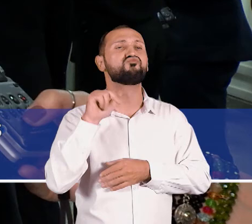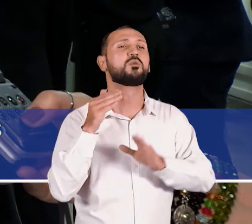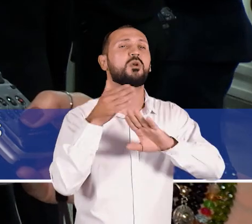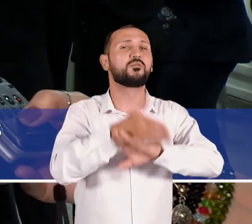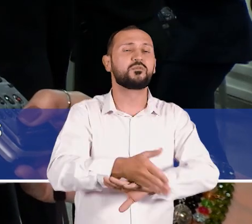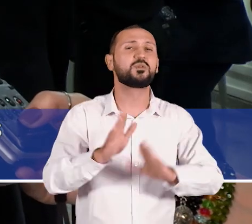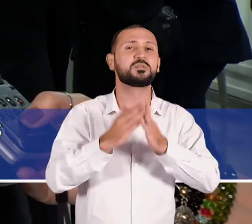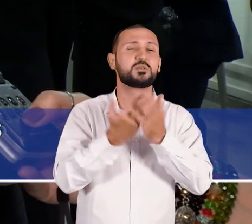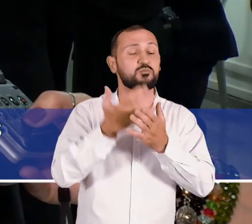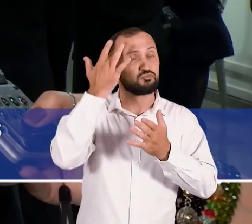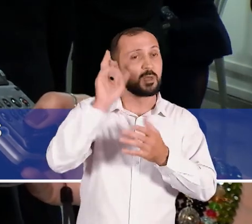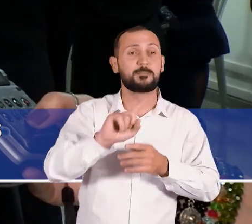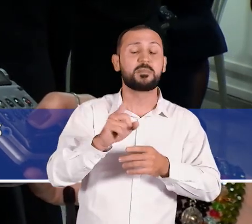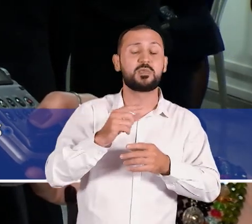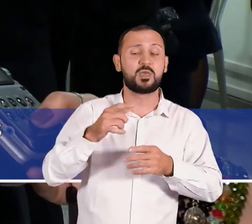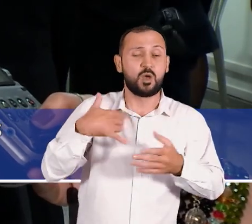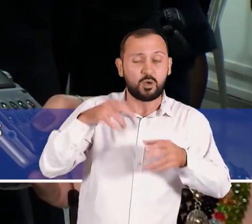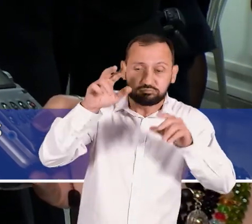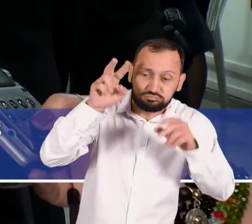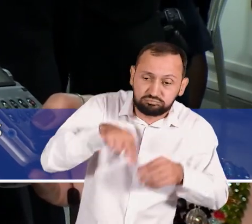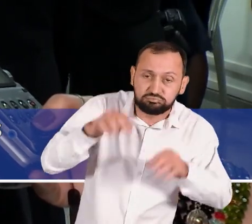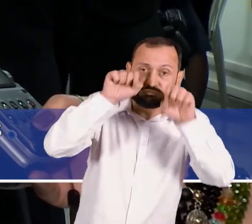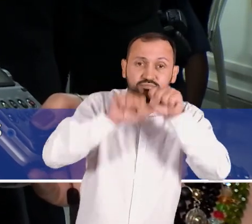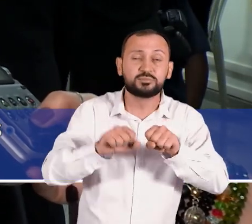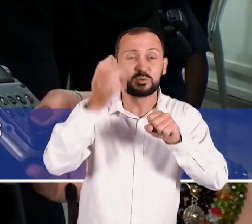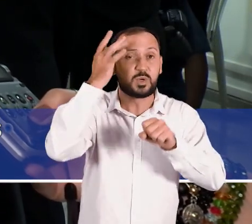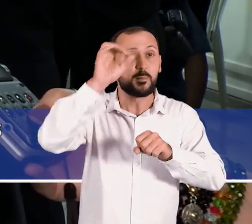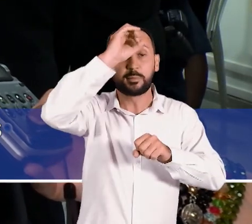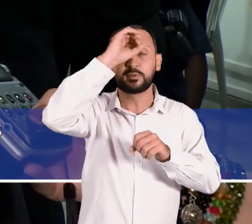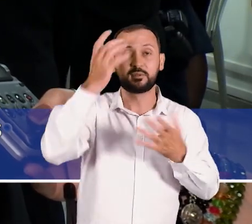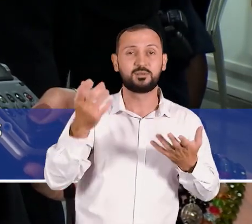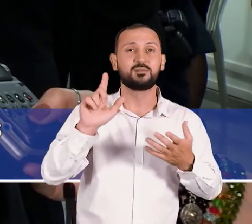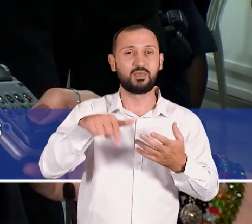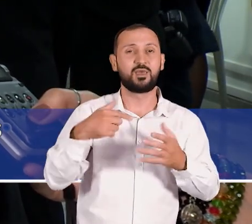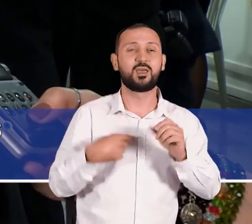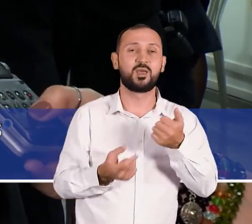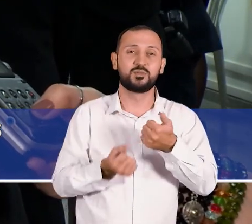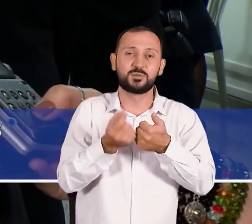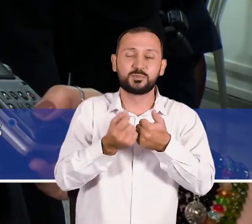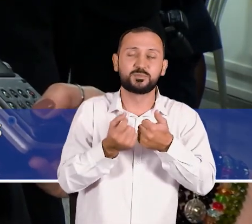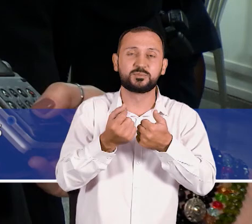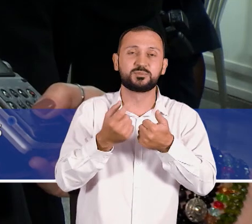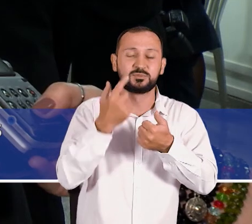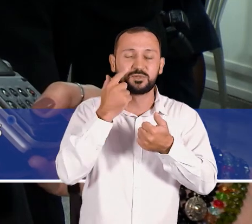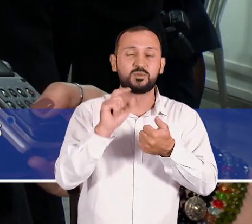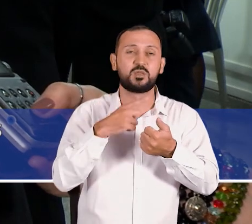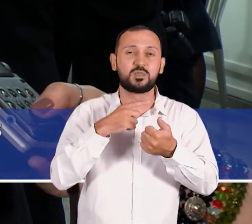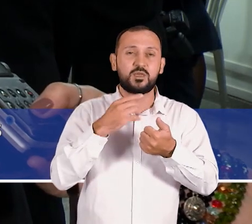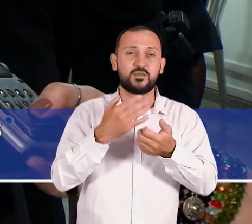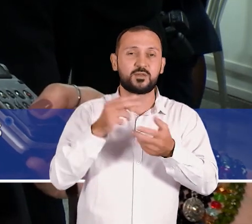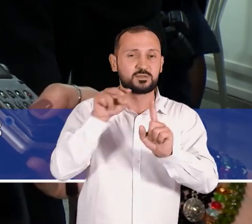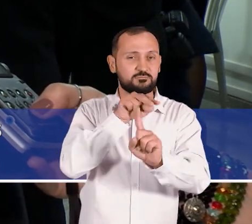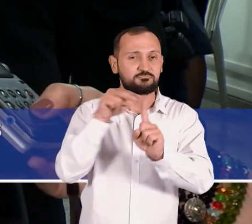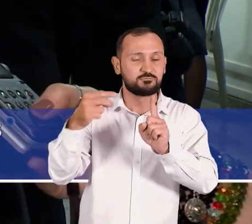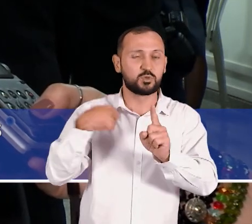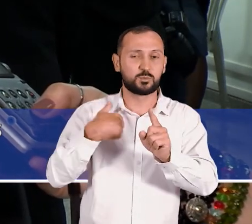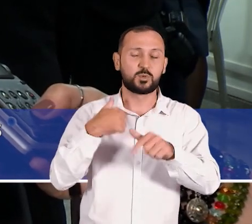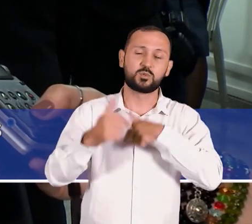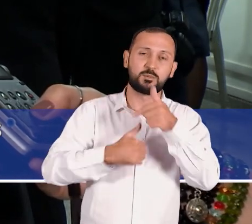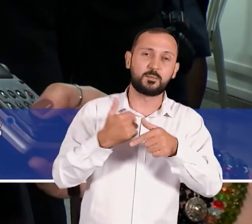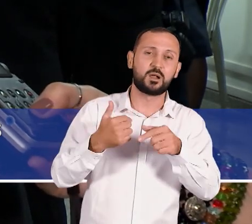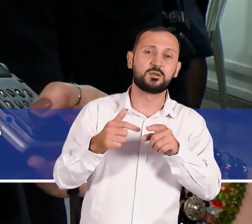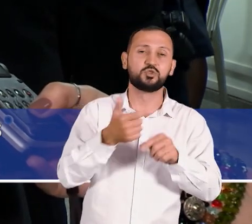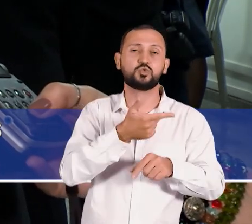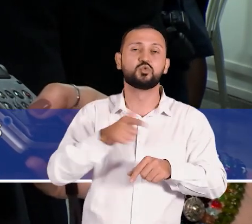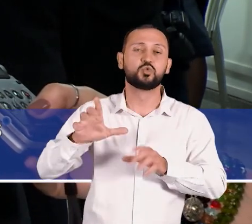assim, eu nunca fui nessa escola, eu não sabia que estava nessas condições. Então, isso, o Tribunal de Contas começou a ter esse olhar, não só